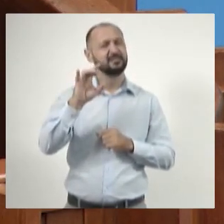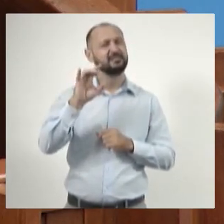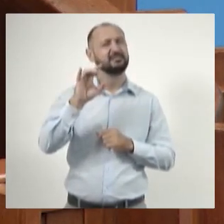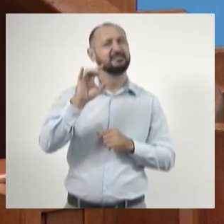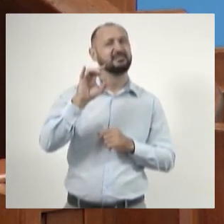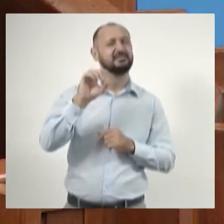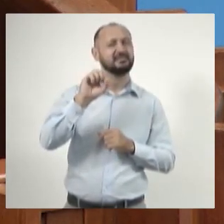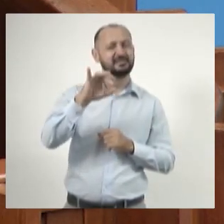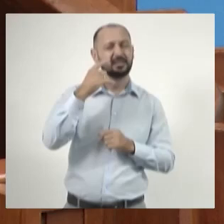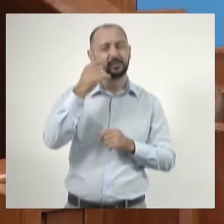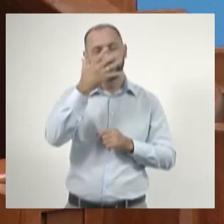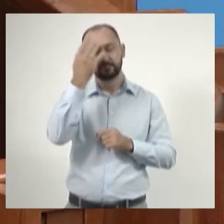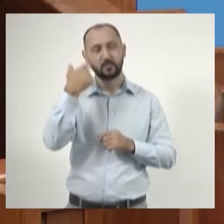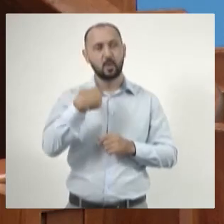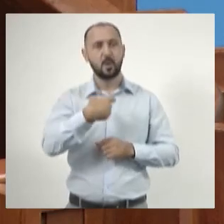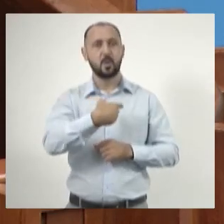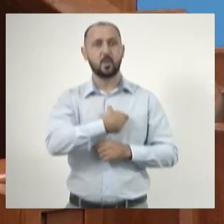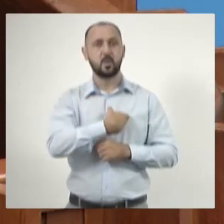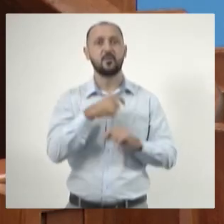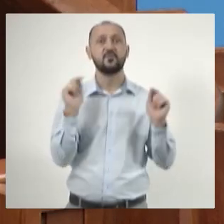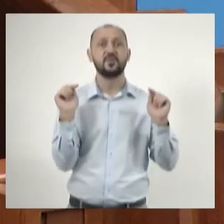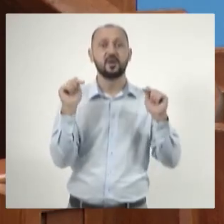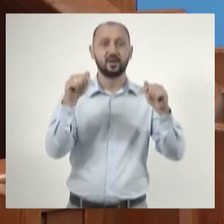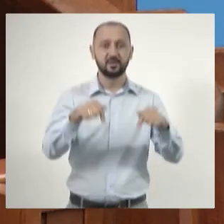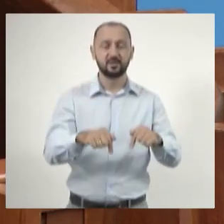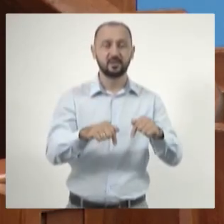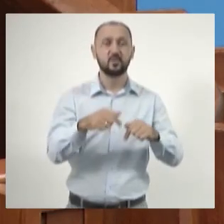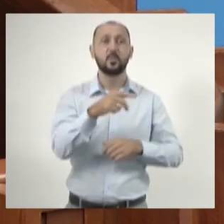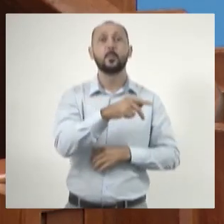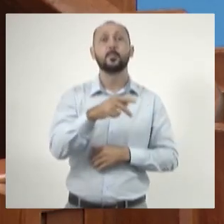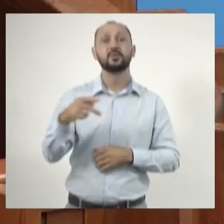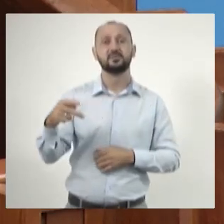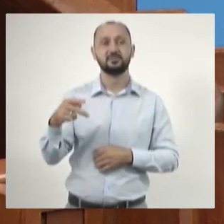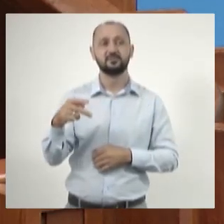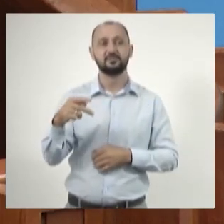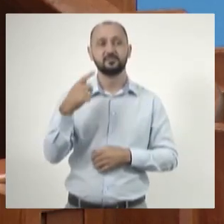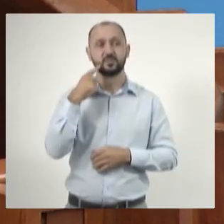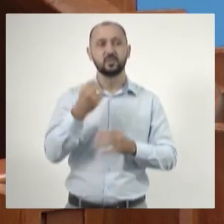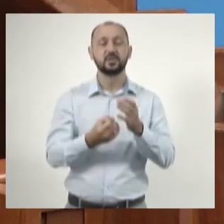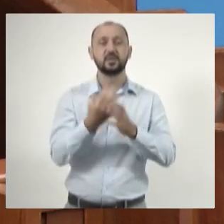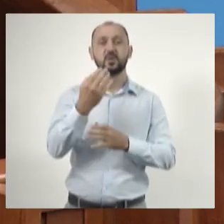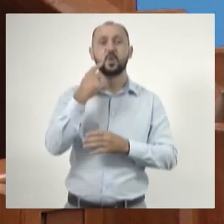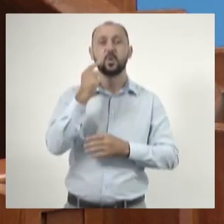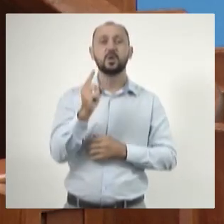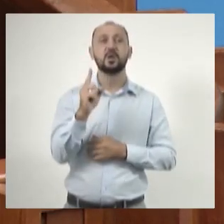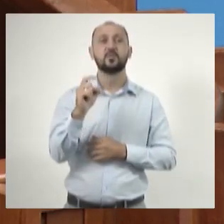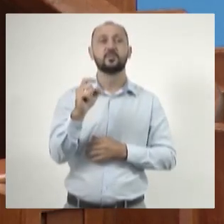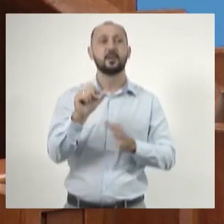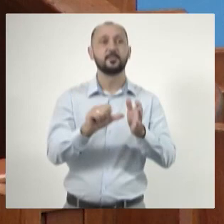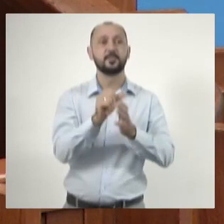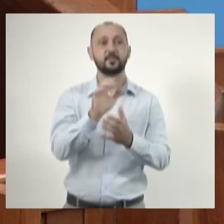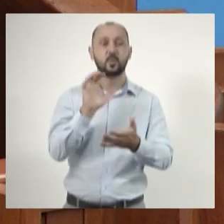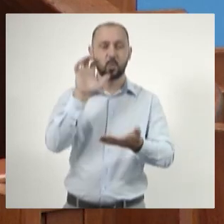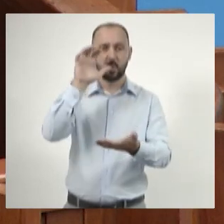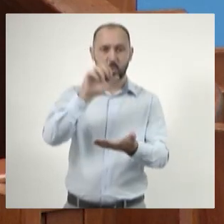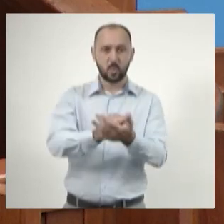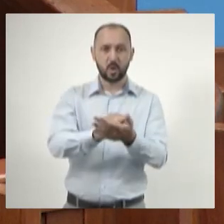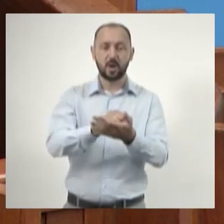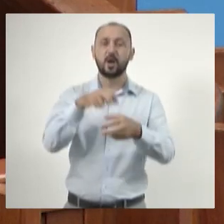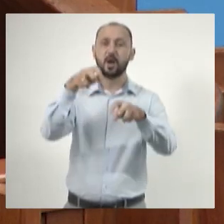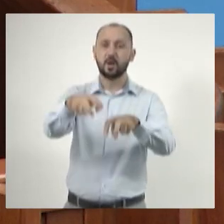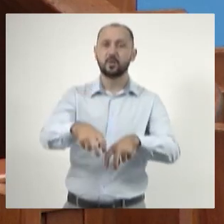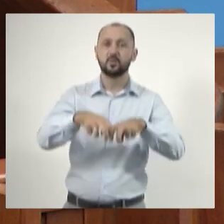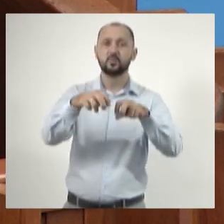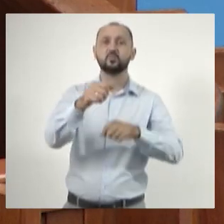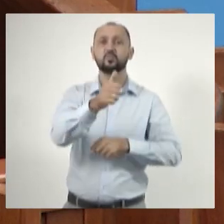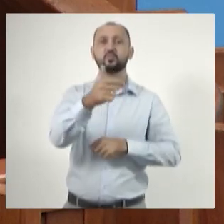memória, Getúlio Vargas veio aqui como presidente da República e criou em Dourados a primeira colônia agrícola,